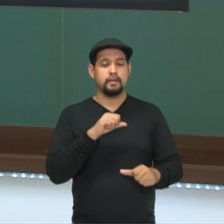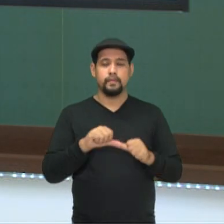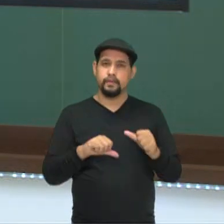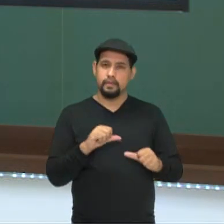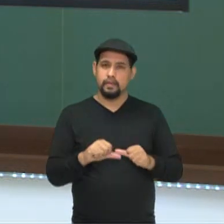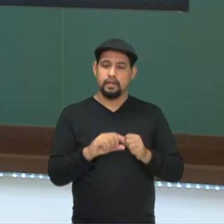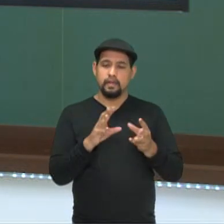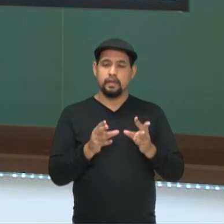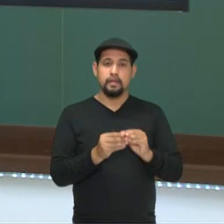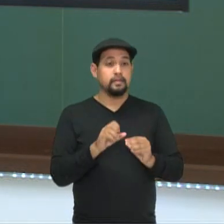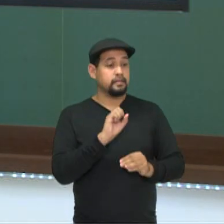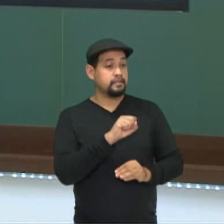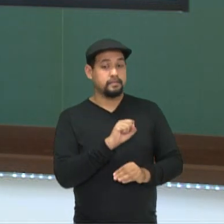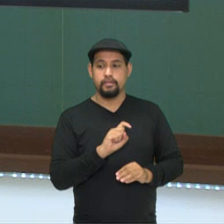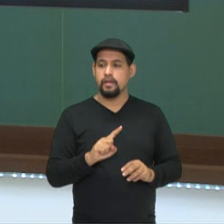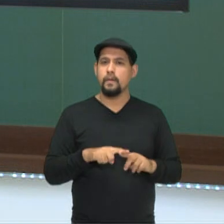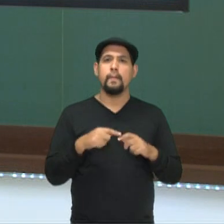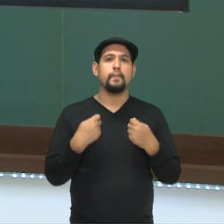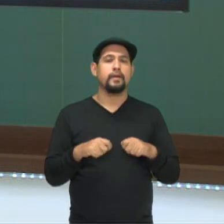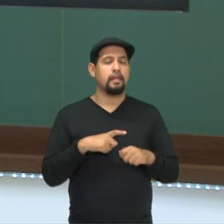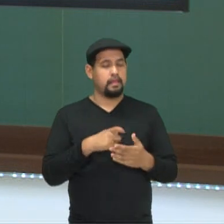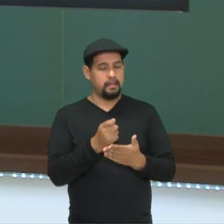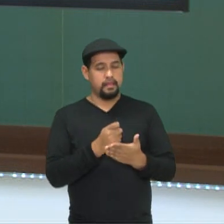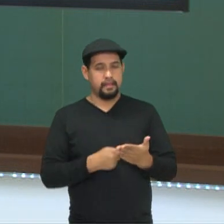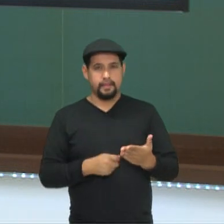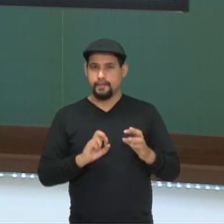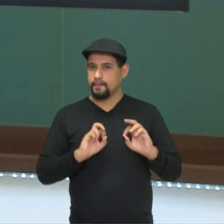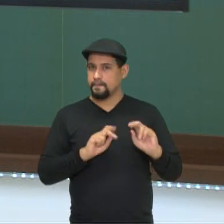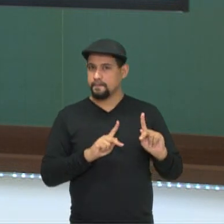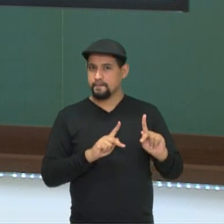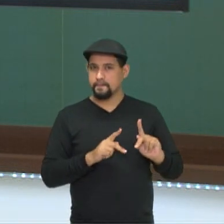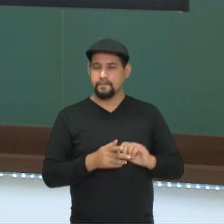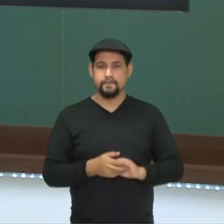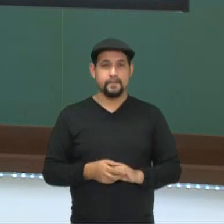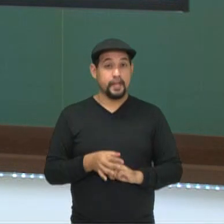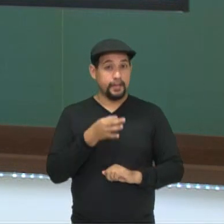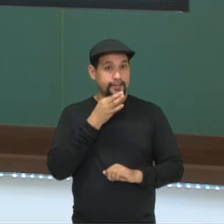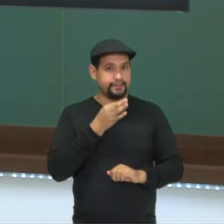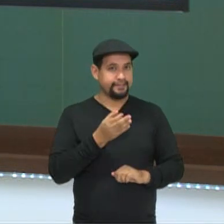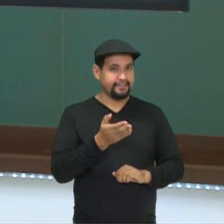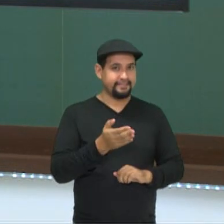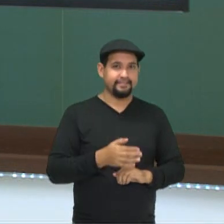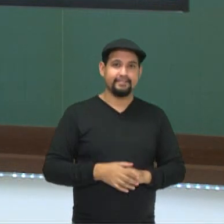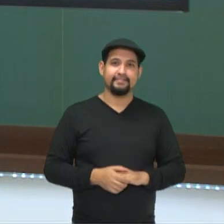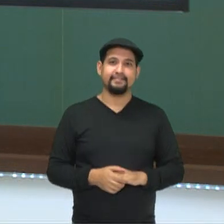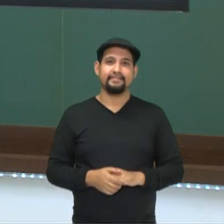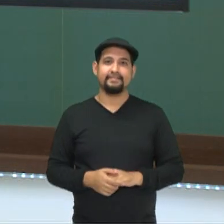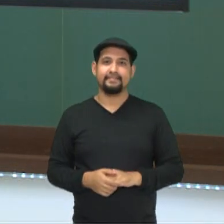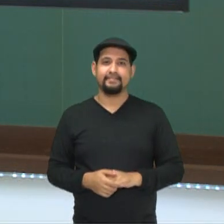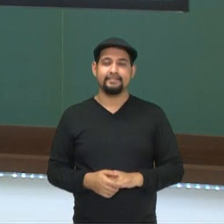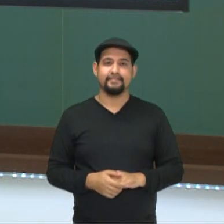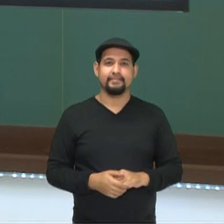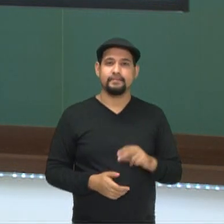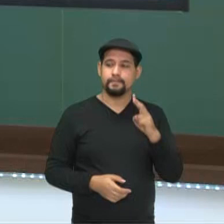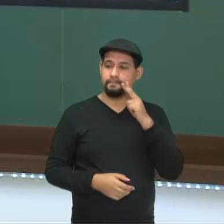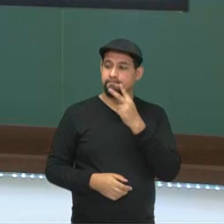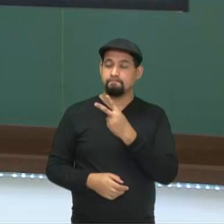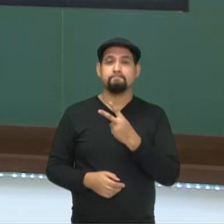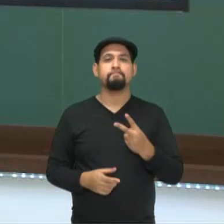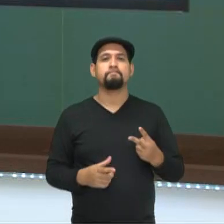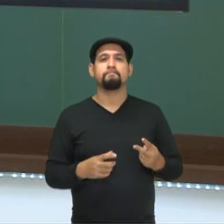transformar na forma reduzida ou não você tem que escrever tá bom fica a dica aí ó bom então não